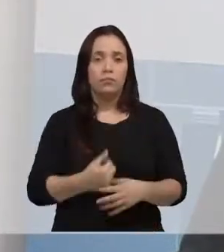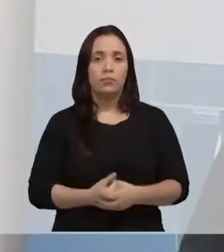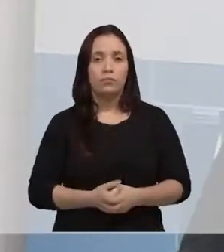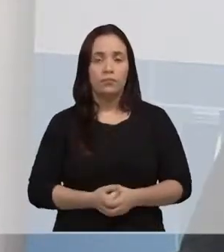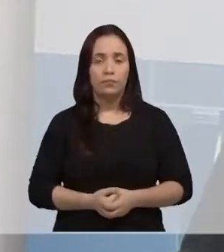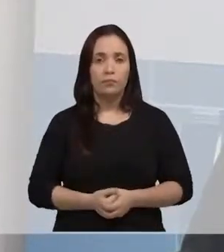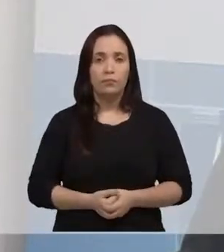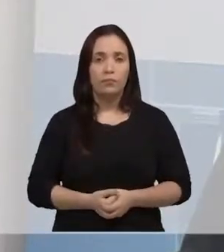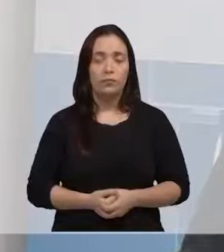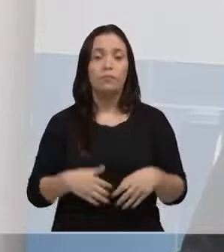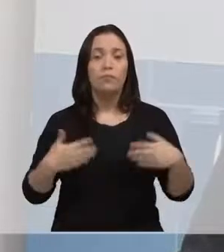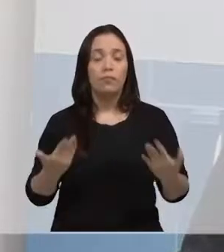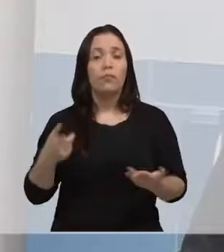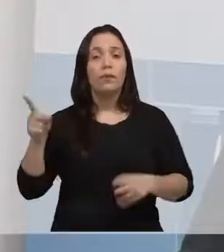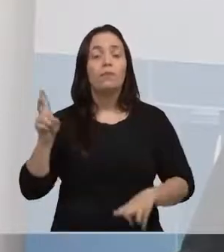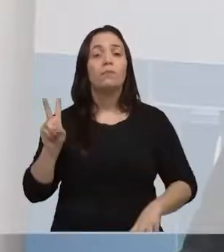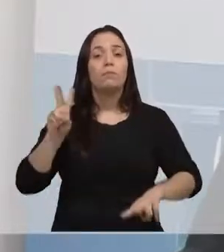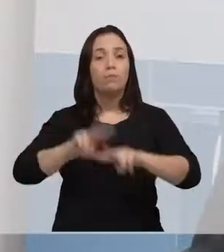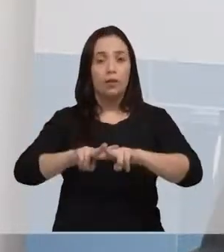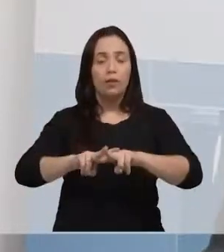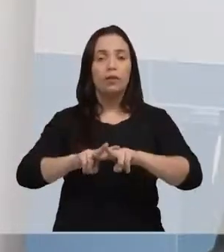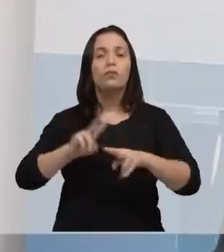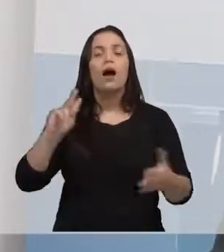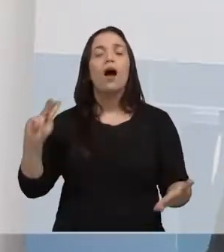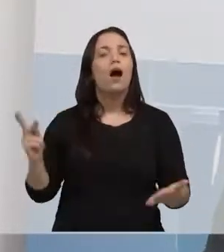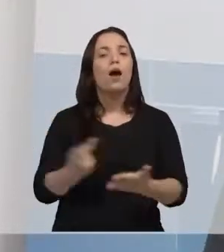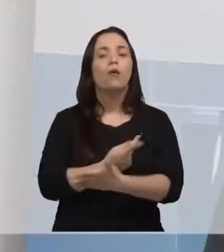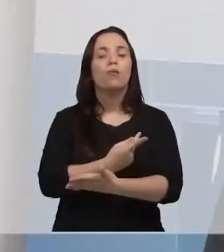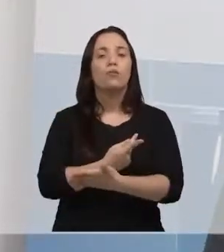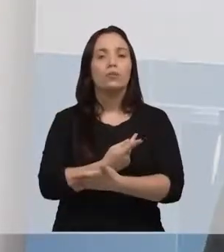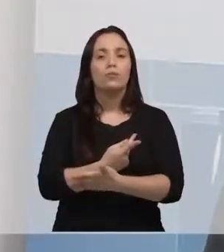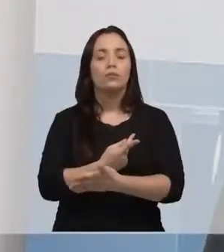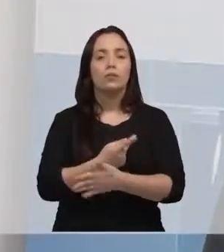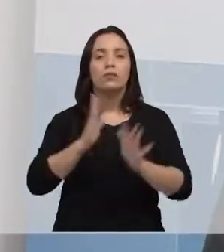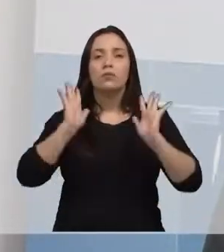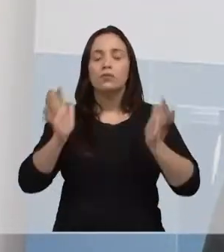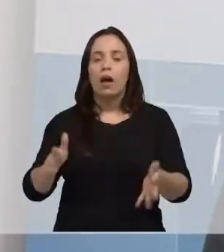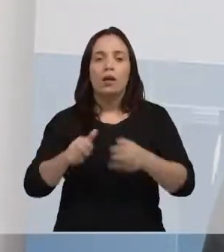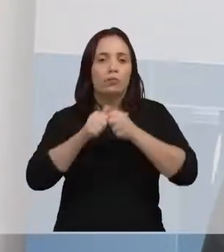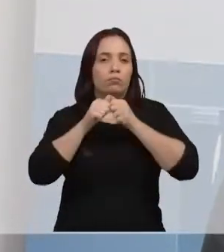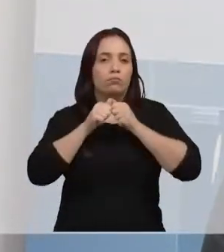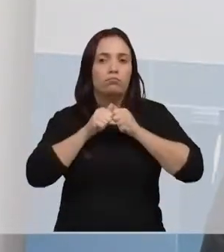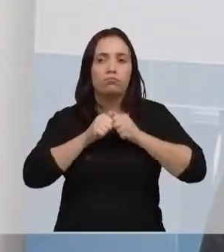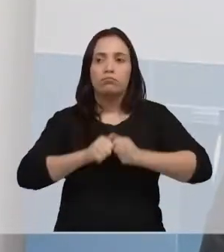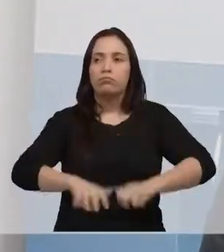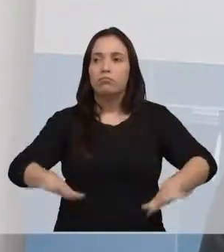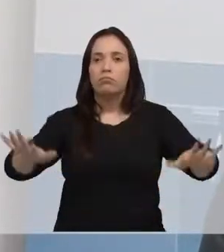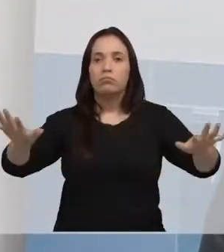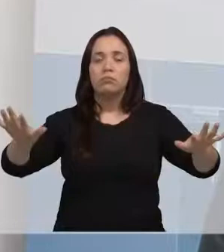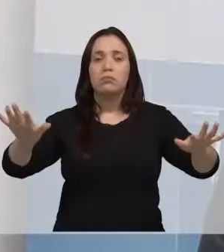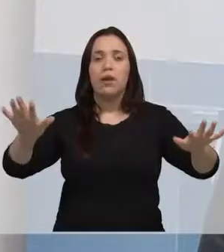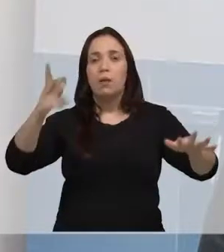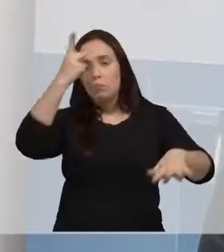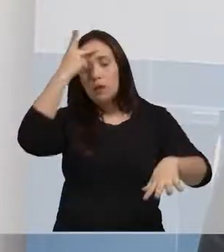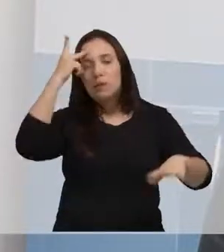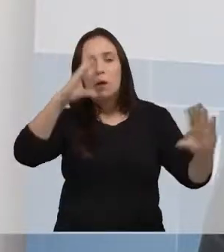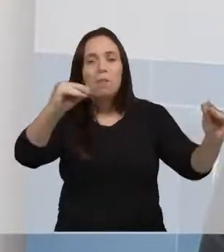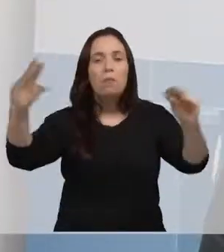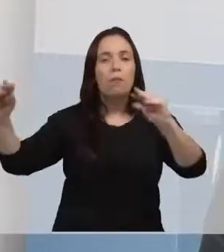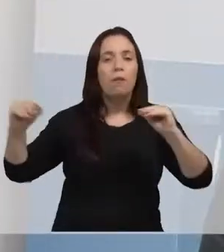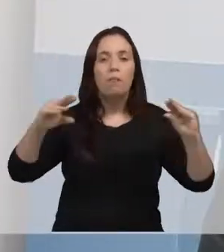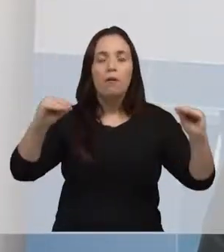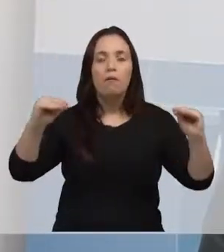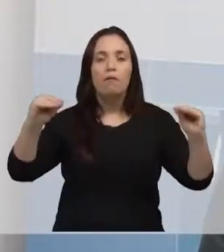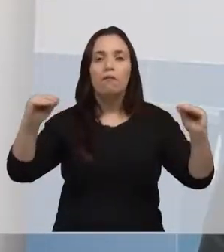o fato da prisão e o que aconteceu de repercussão está diminuindo. Eles não